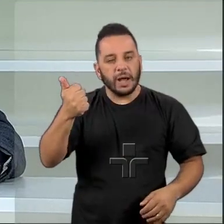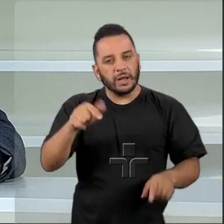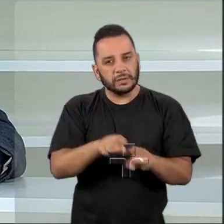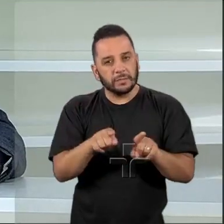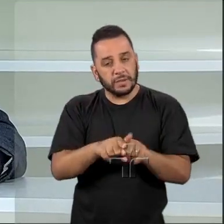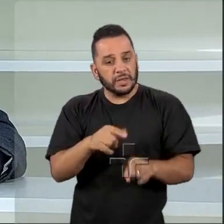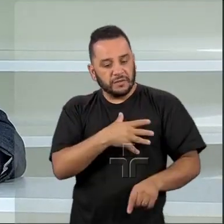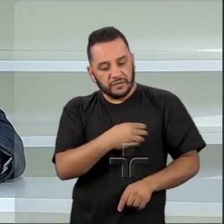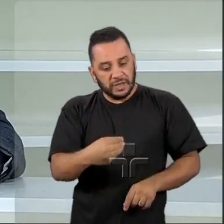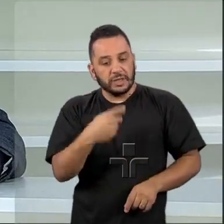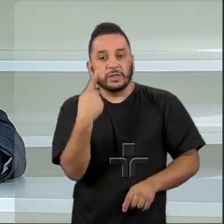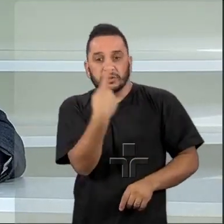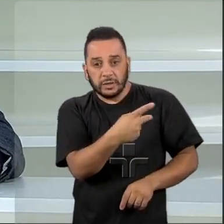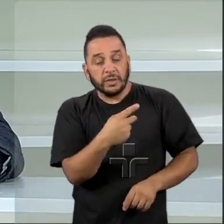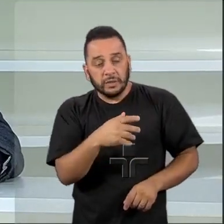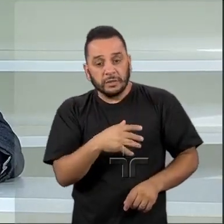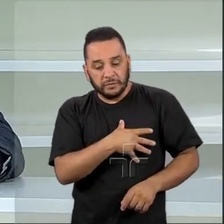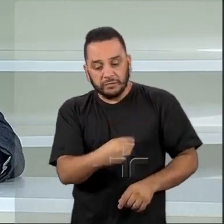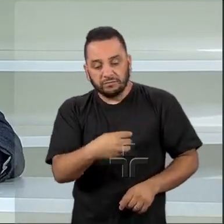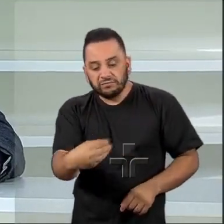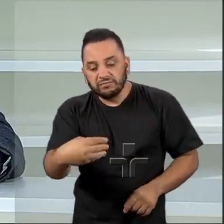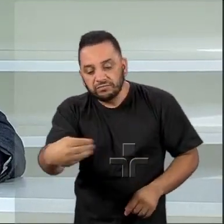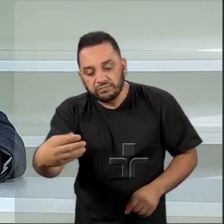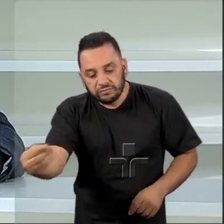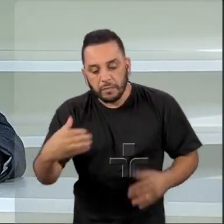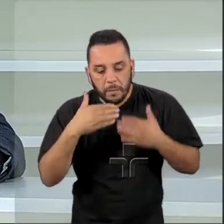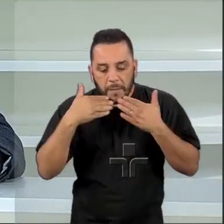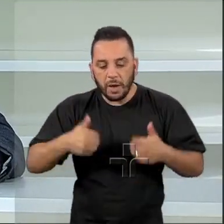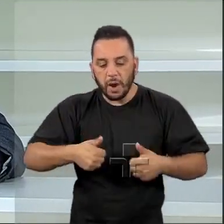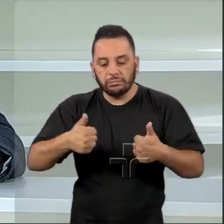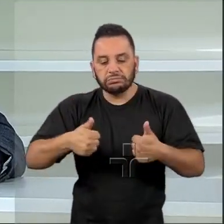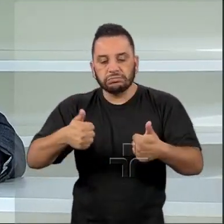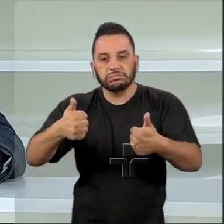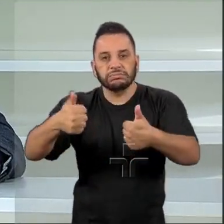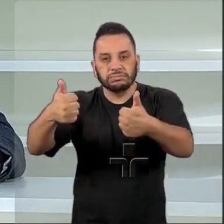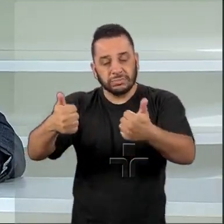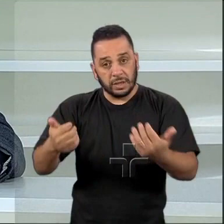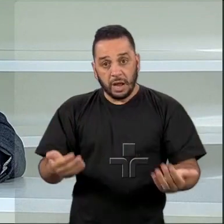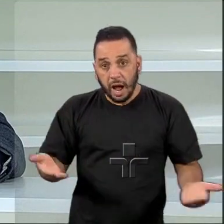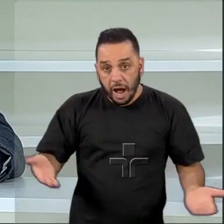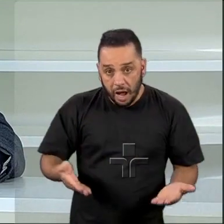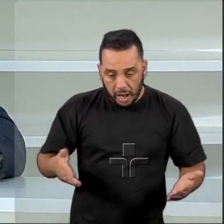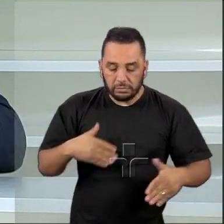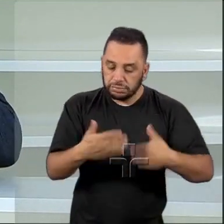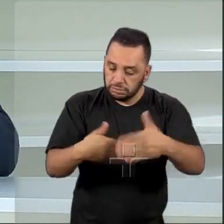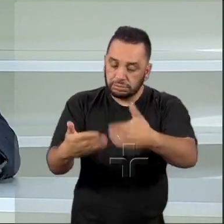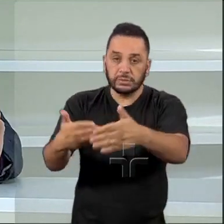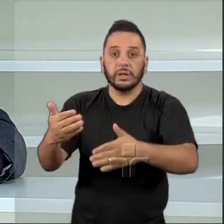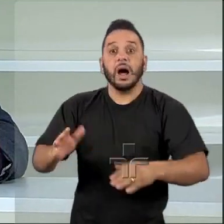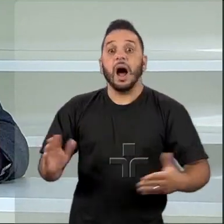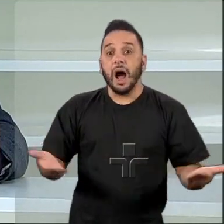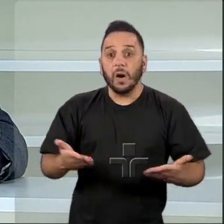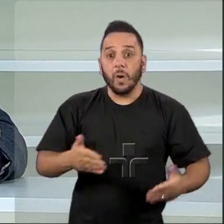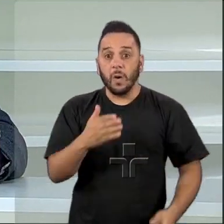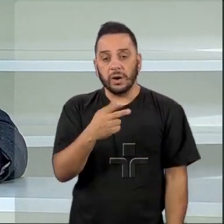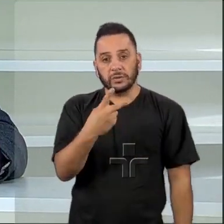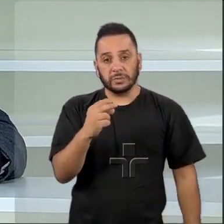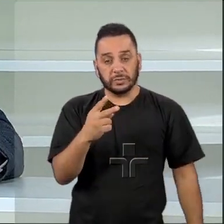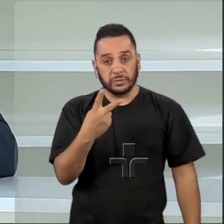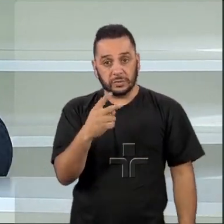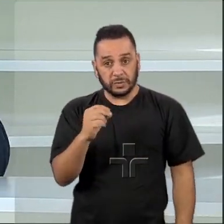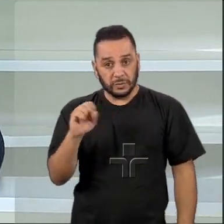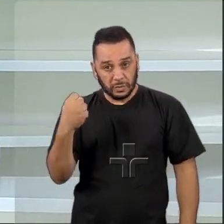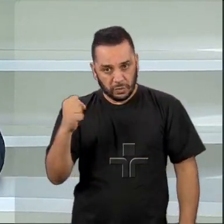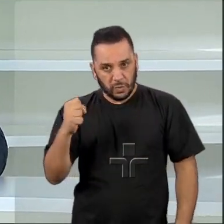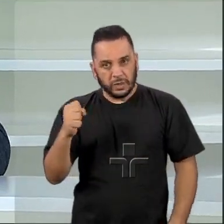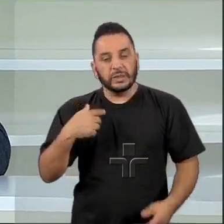que a sua, do seu neto vai ser melhor que a do seu filho. Quando chega essa crise de 2008, tem uma quebra de contrato brutal com a democracia.